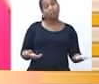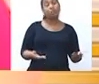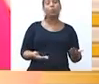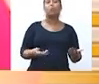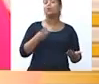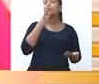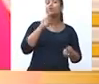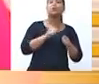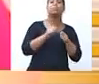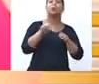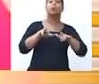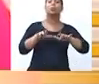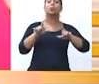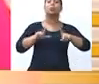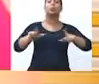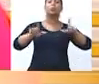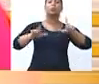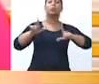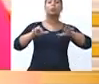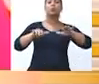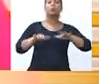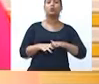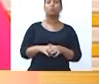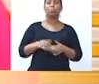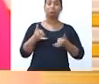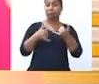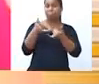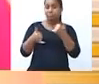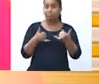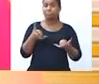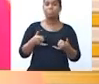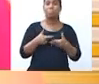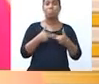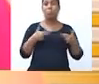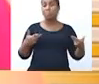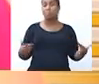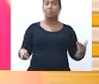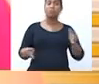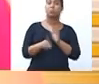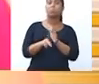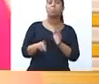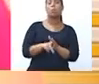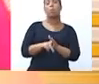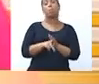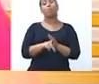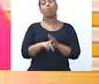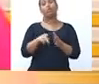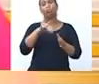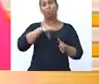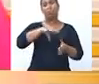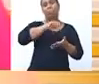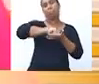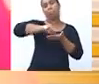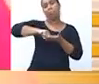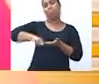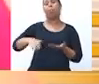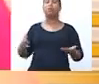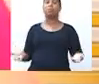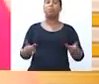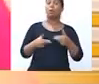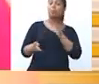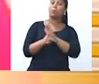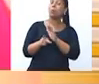que se fazia no computador? Joguinhos e alguma coisa de processamento de texto. Então, era brinquedo de homens